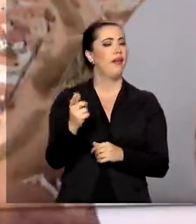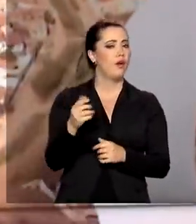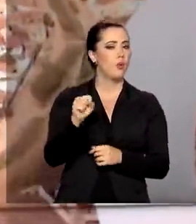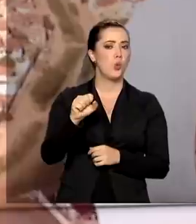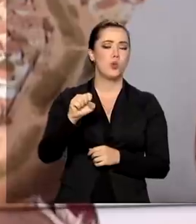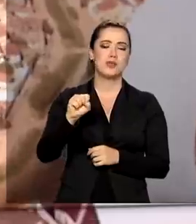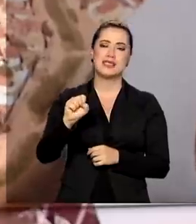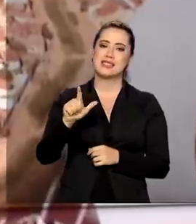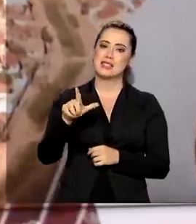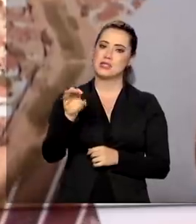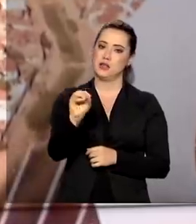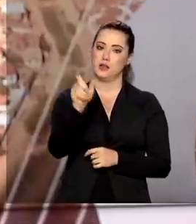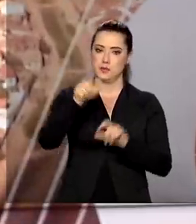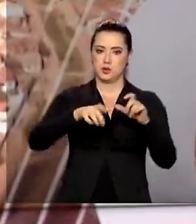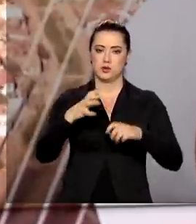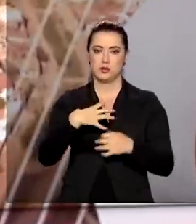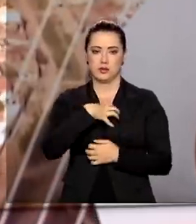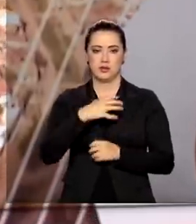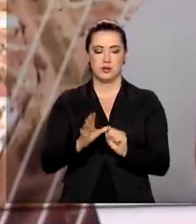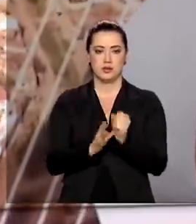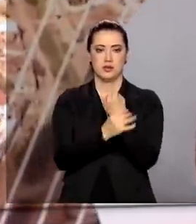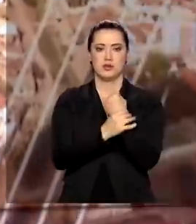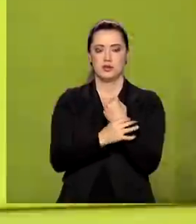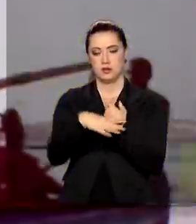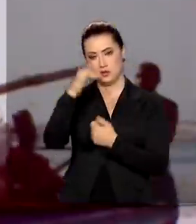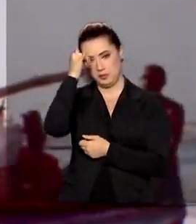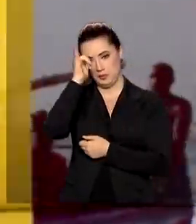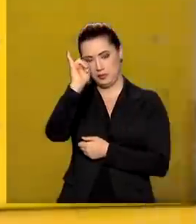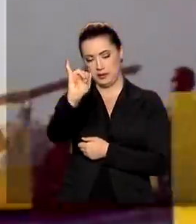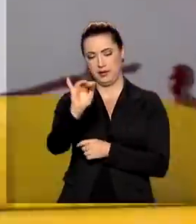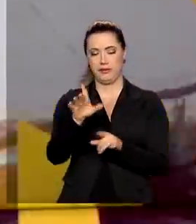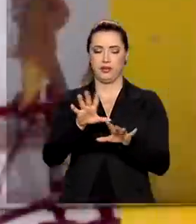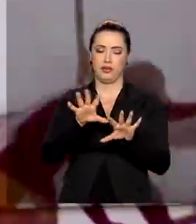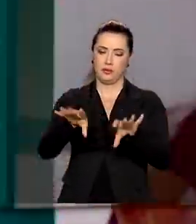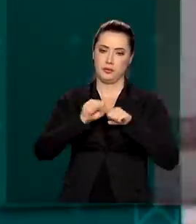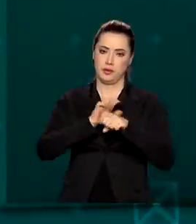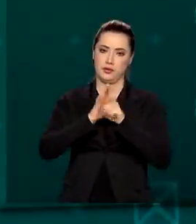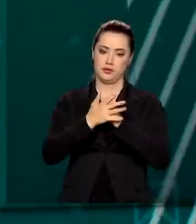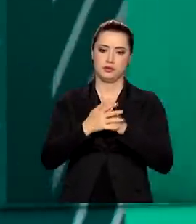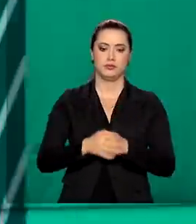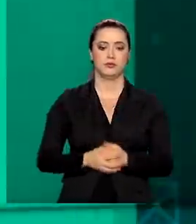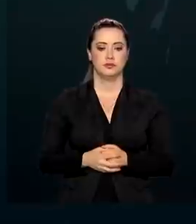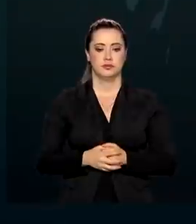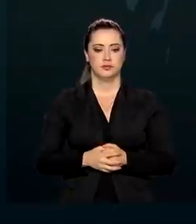consumidores se sintam seguros em relação aos protocolos para a prevenção da Covid-19.